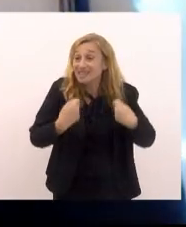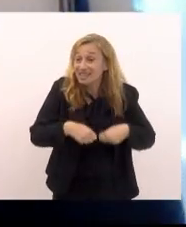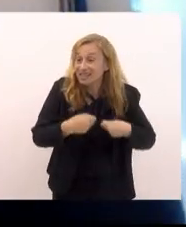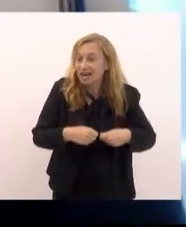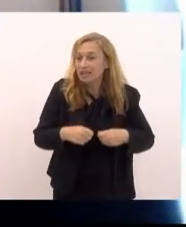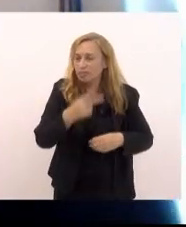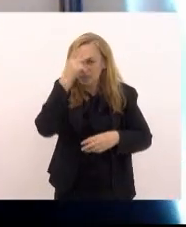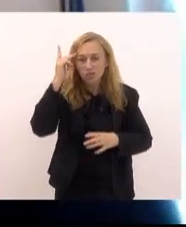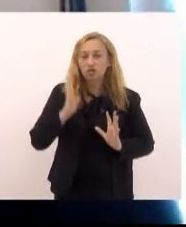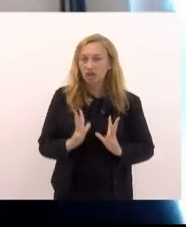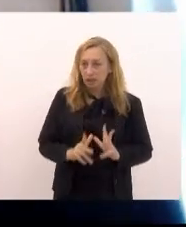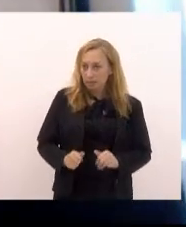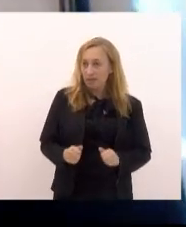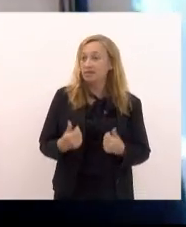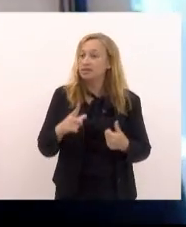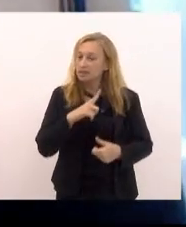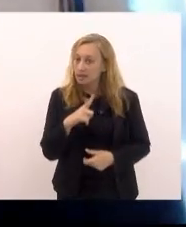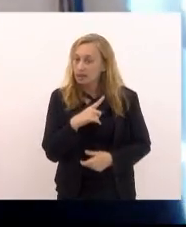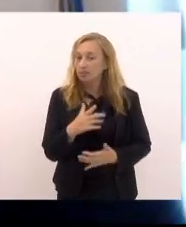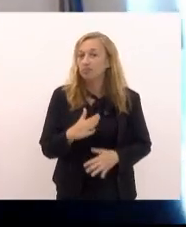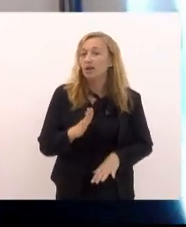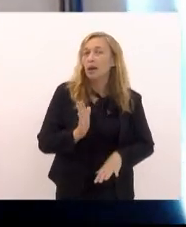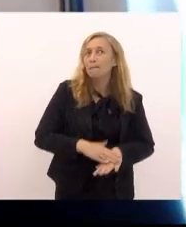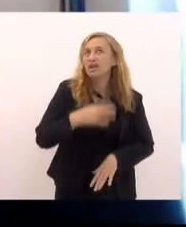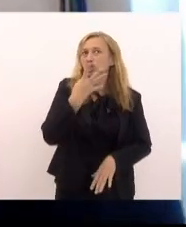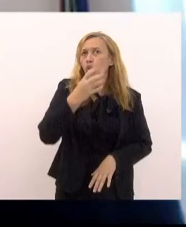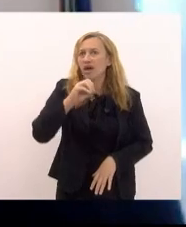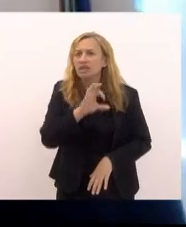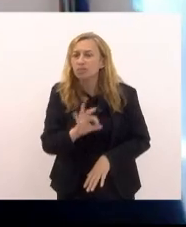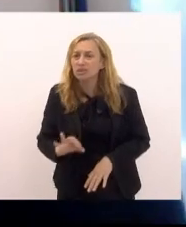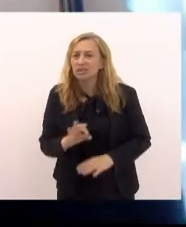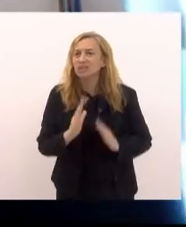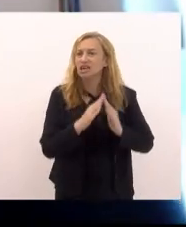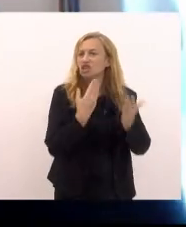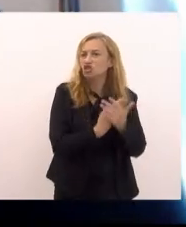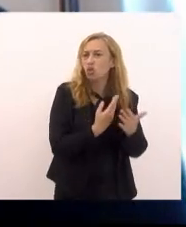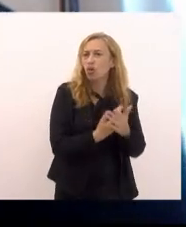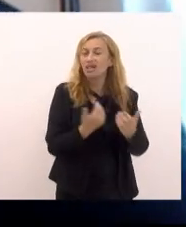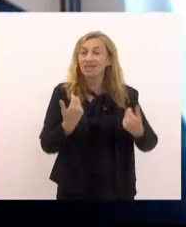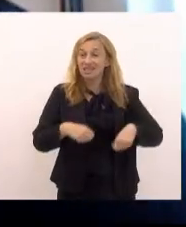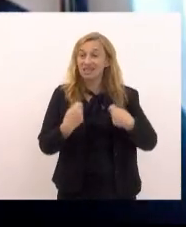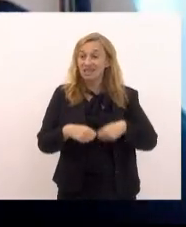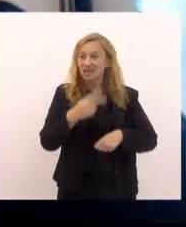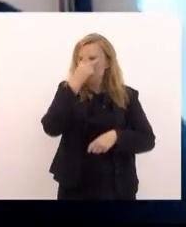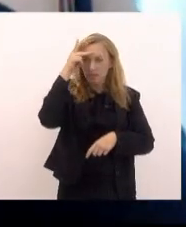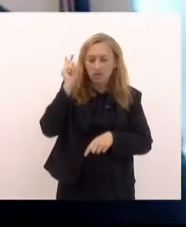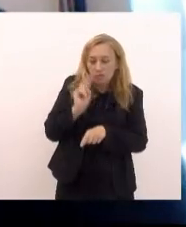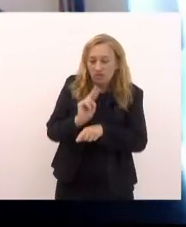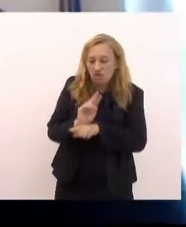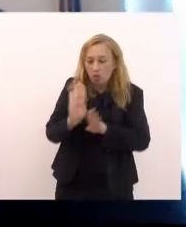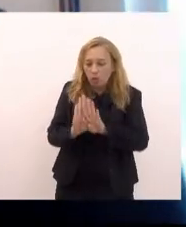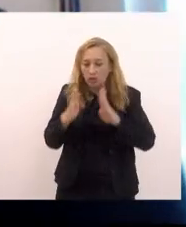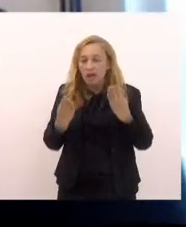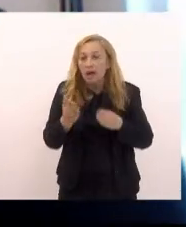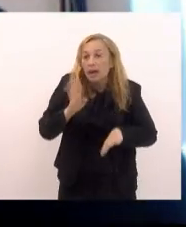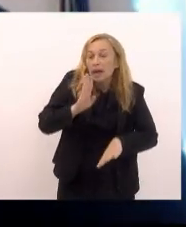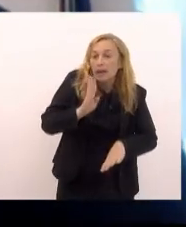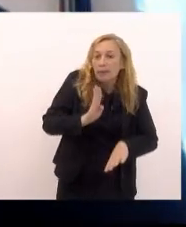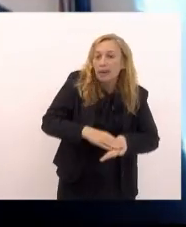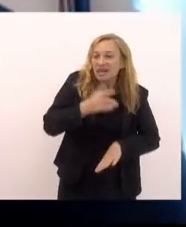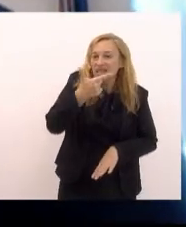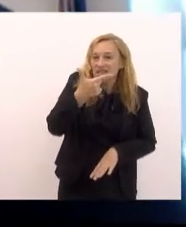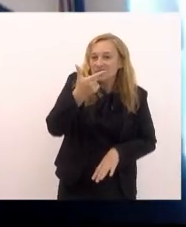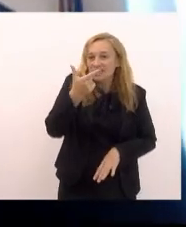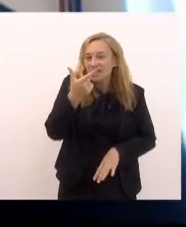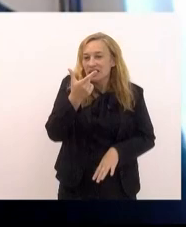faxineiros, mais de 40% das escolas tinham carência de porteiros e mais de 60% das escolas